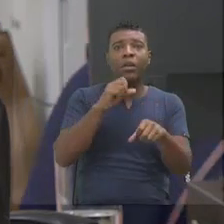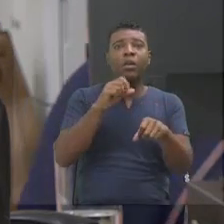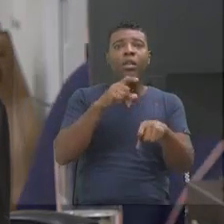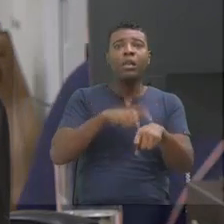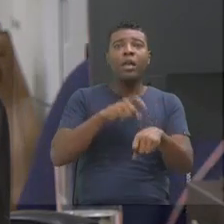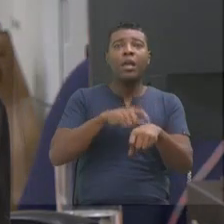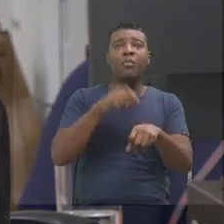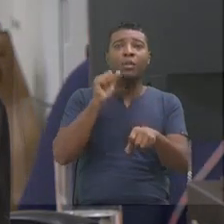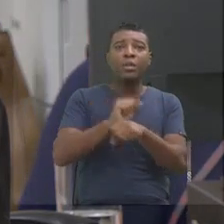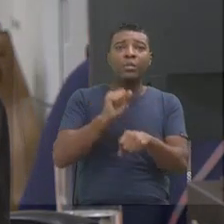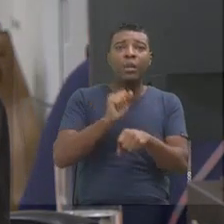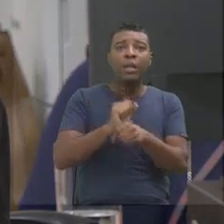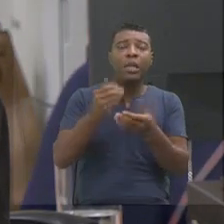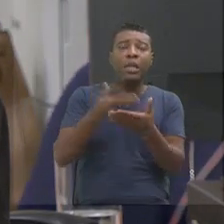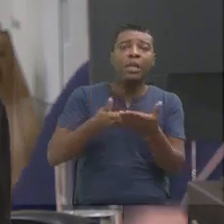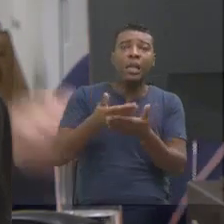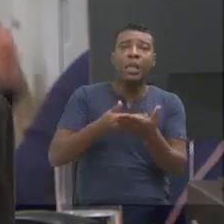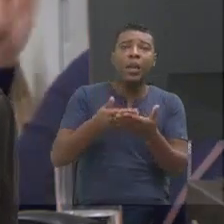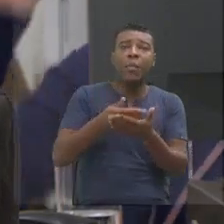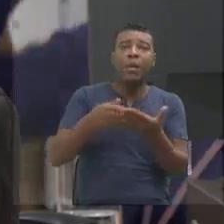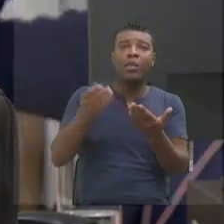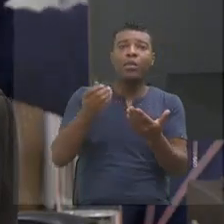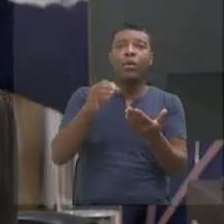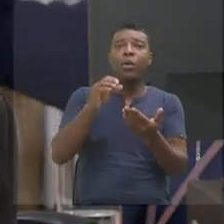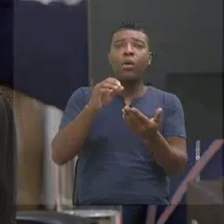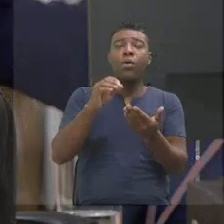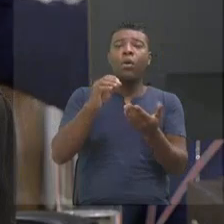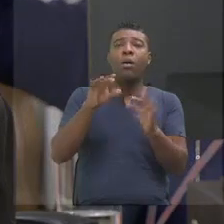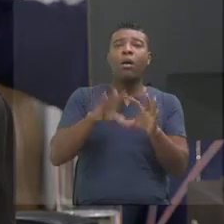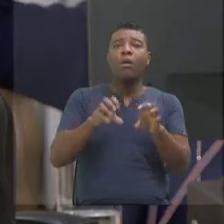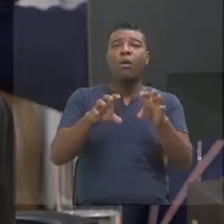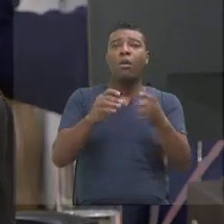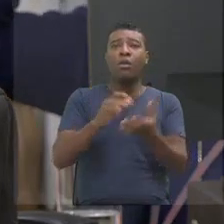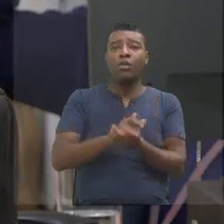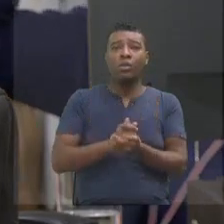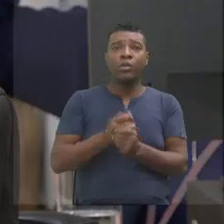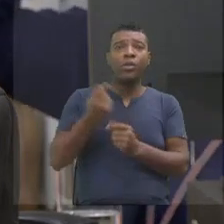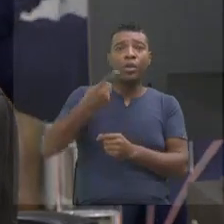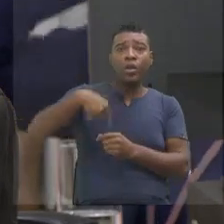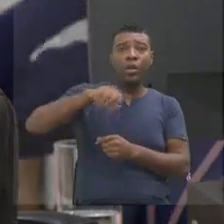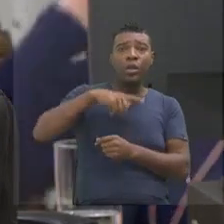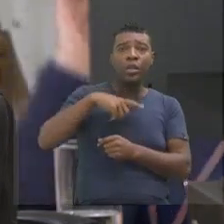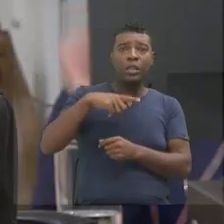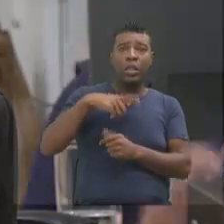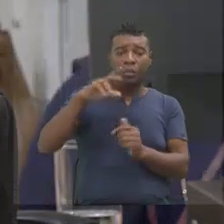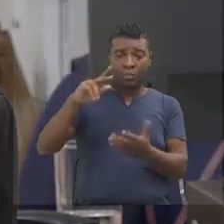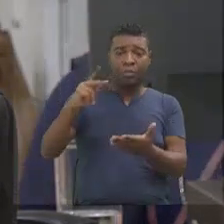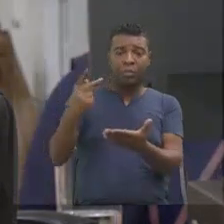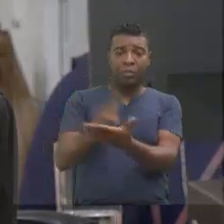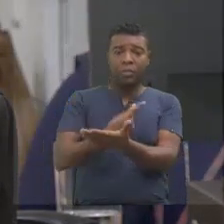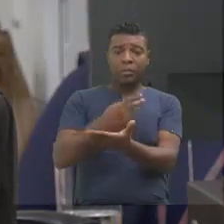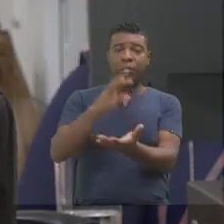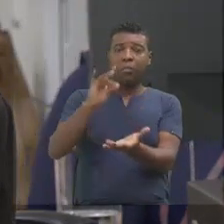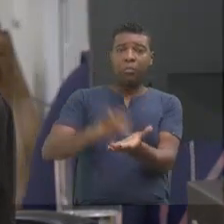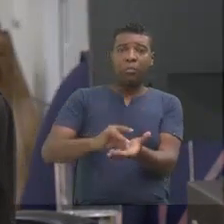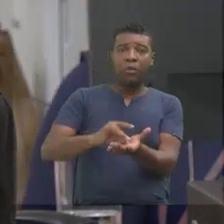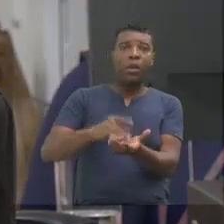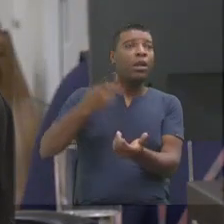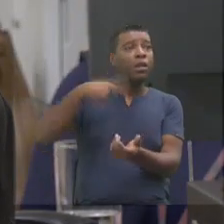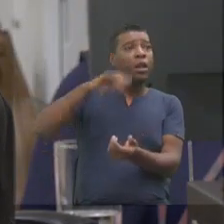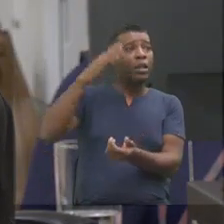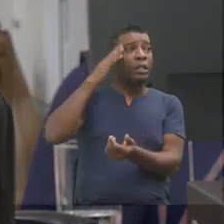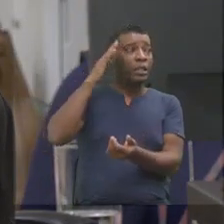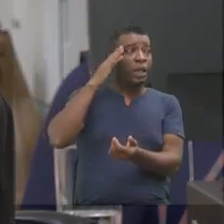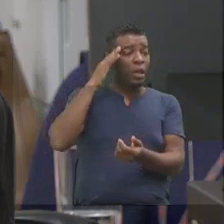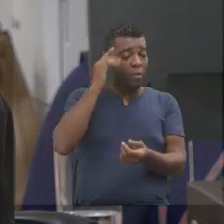oncológico temos casos secretário muitos né nós sabemos que a jornada em média